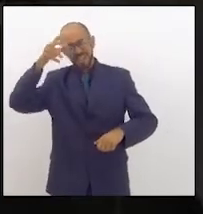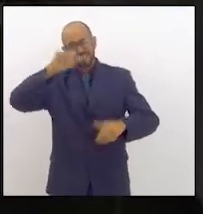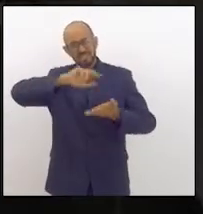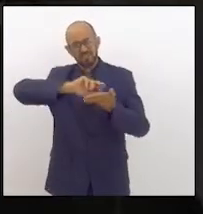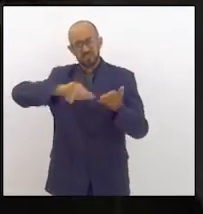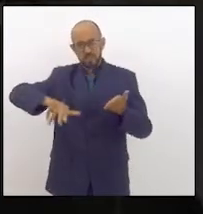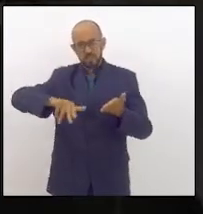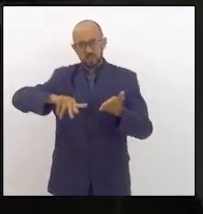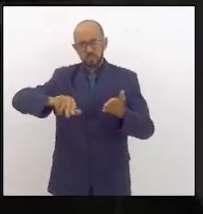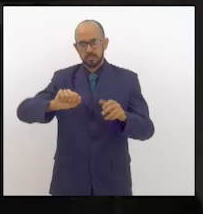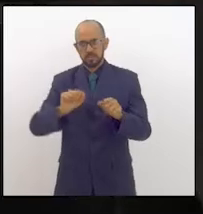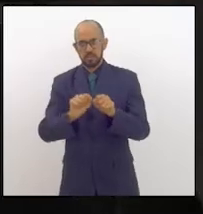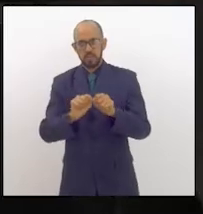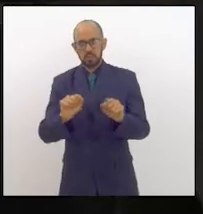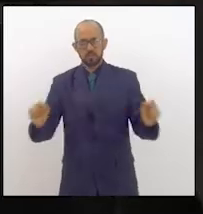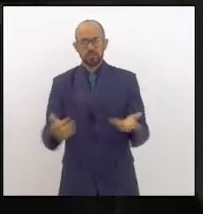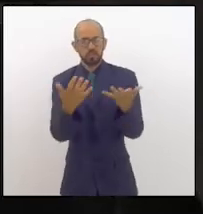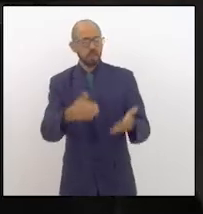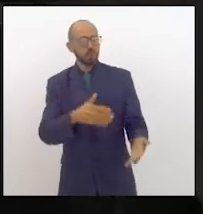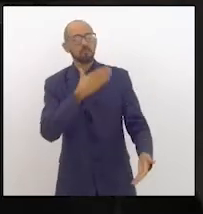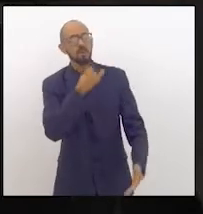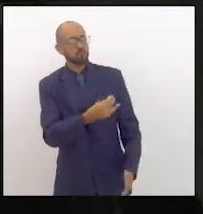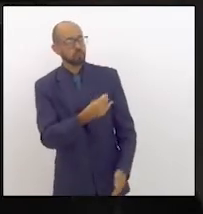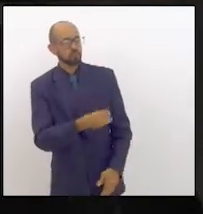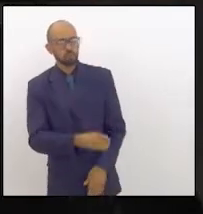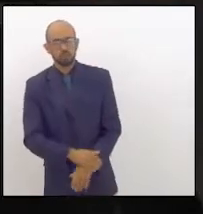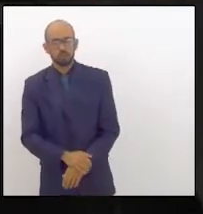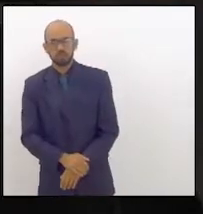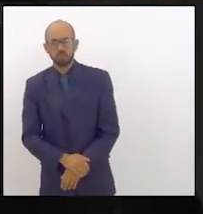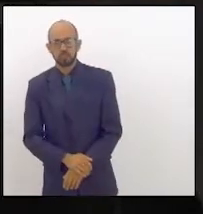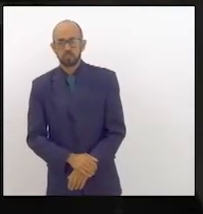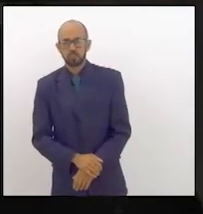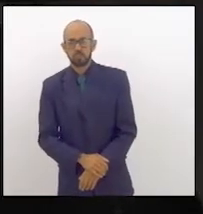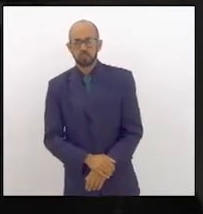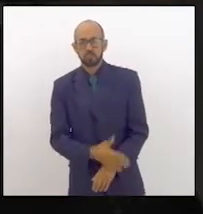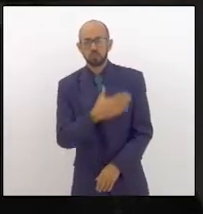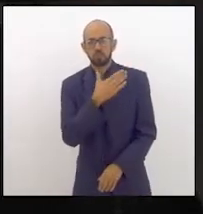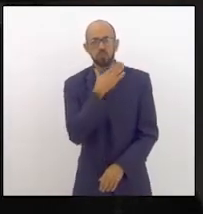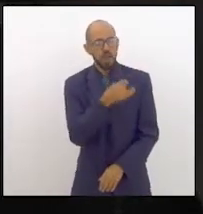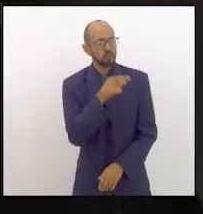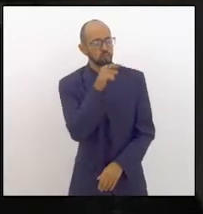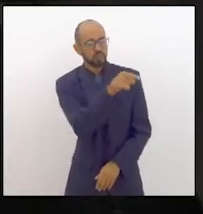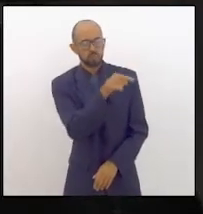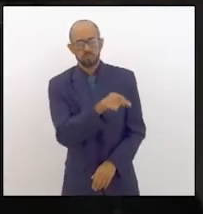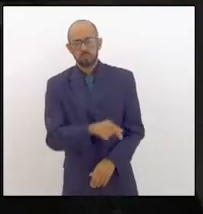lindo e pó crista a hipocrisia esta